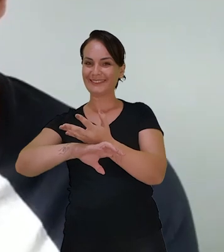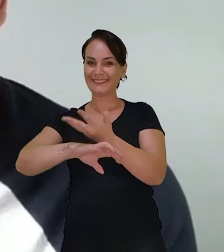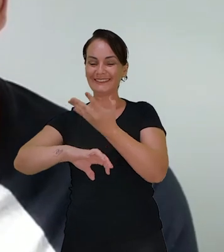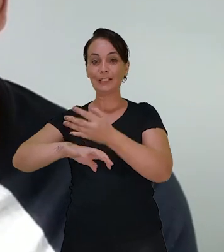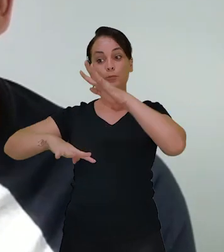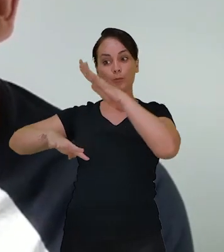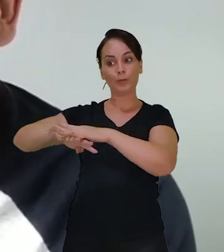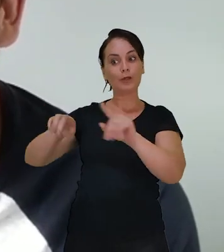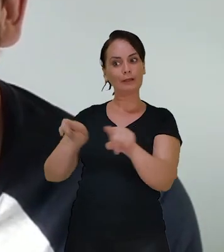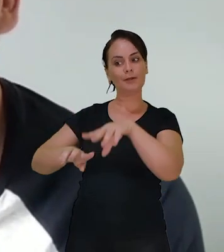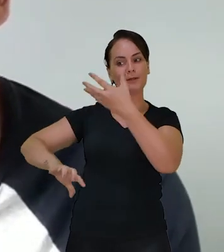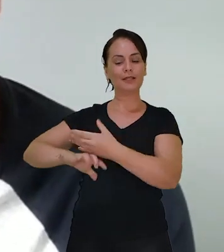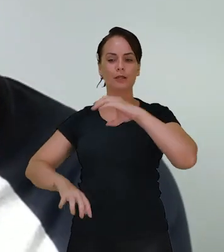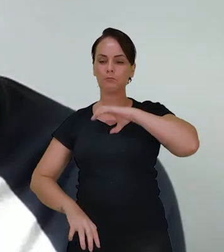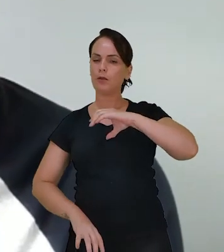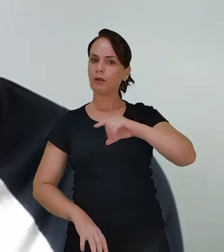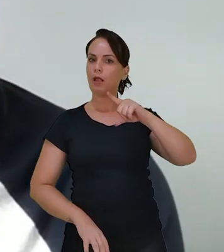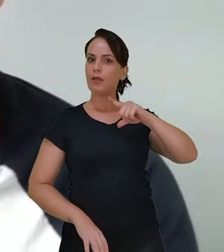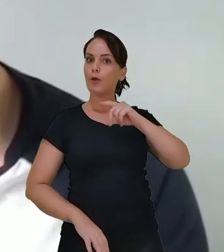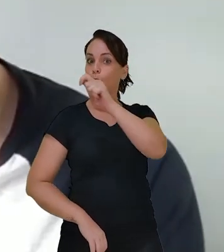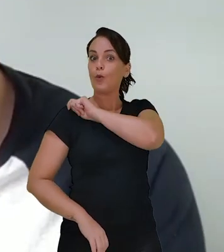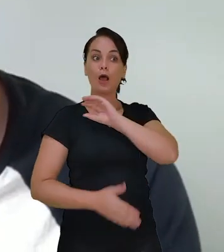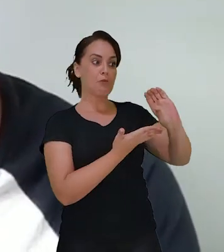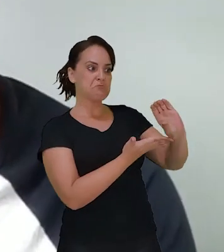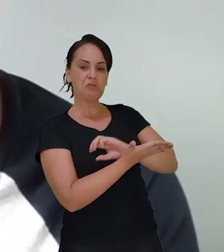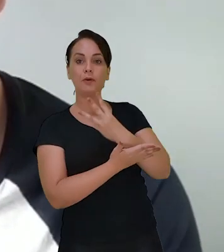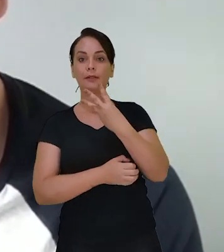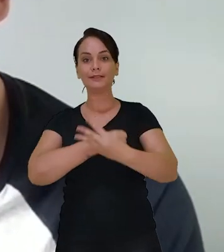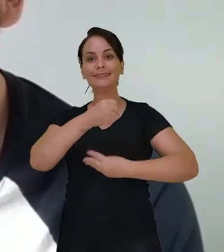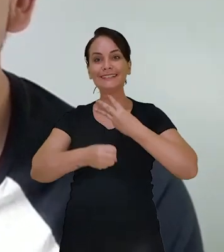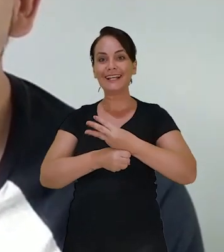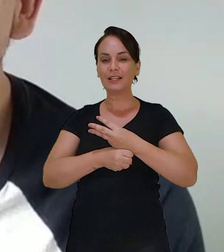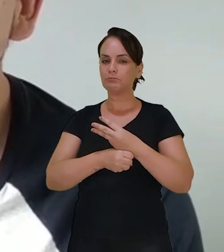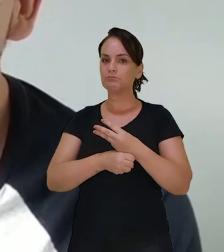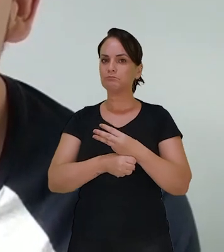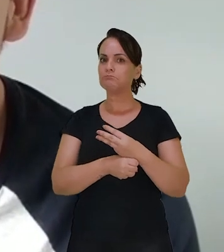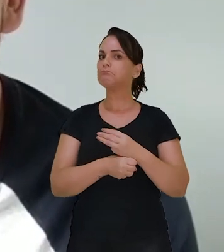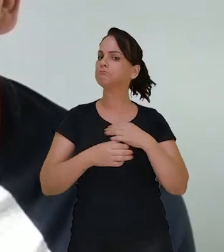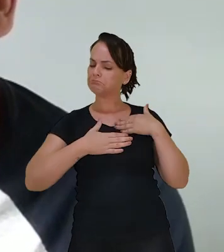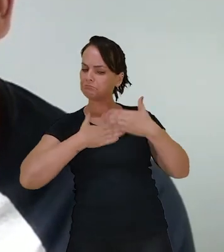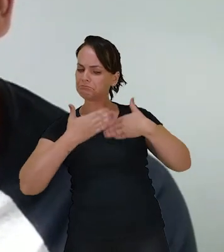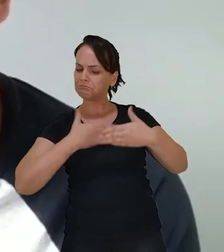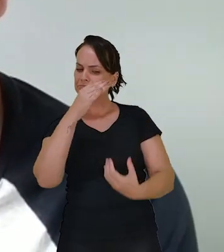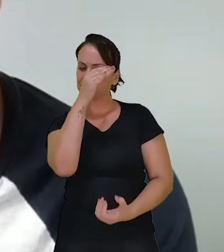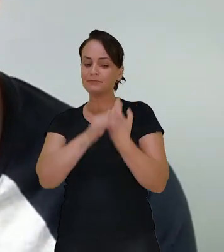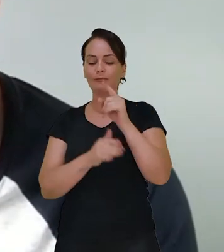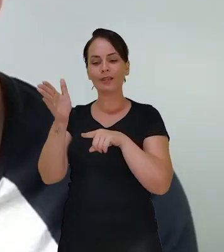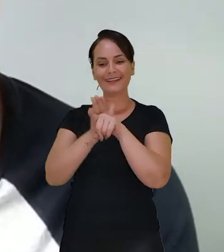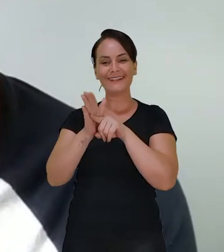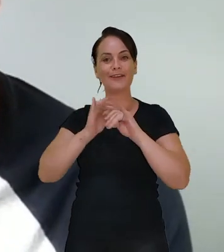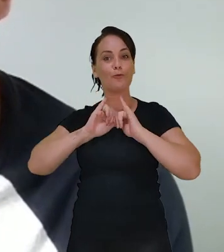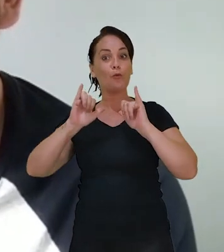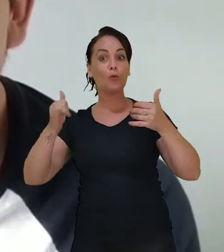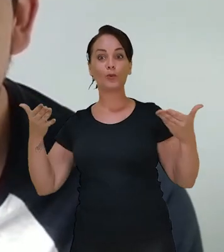fui bolsista do WASH por 3 anos e, nesse período, eu desenvolvi a pesquisa que eu vou contar